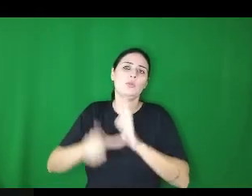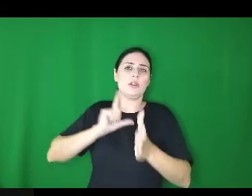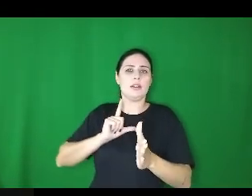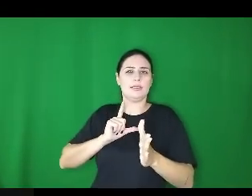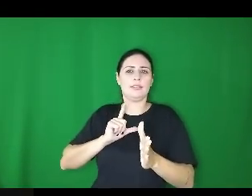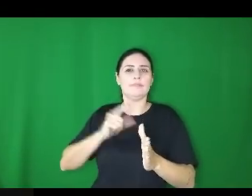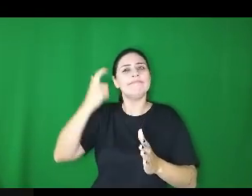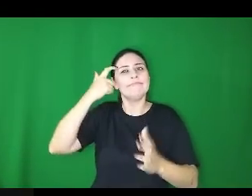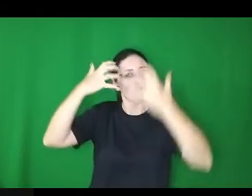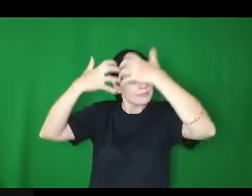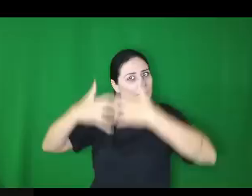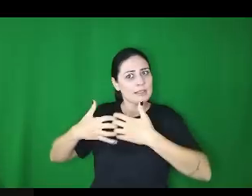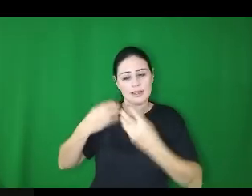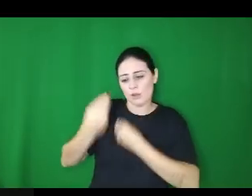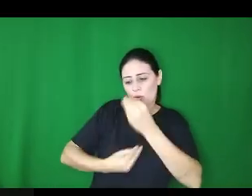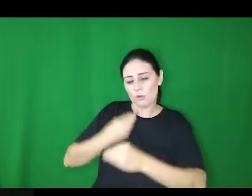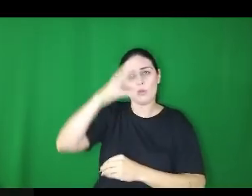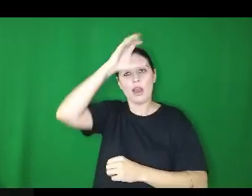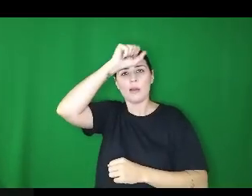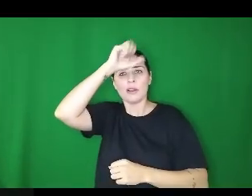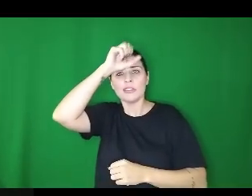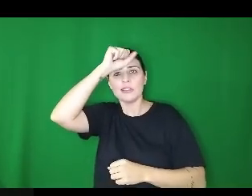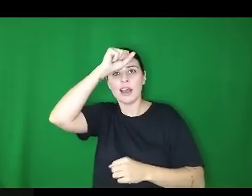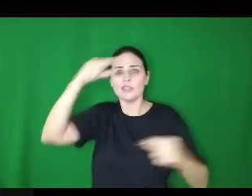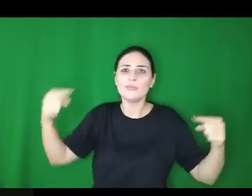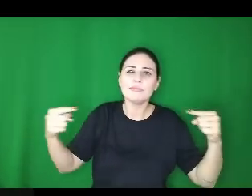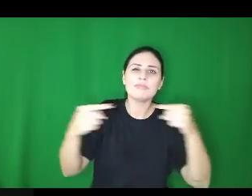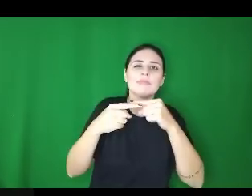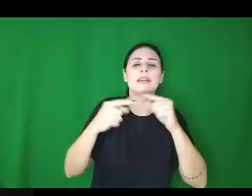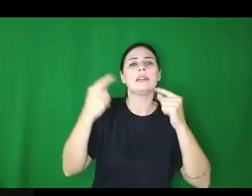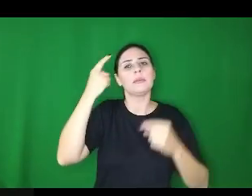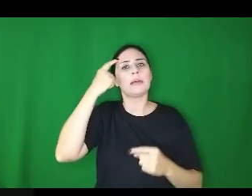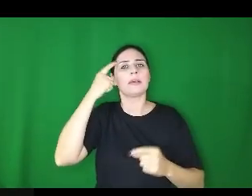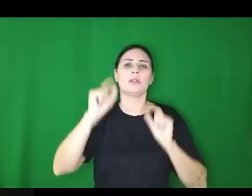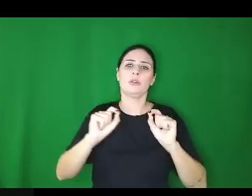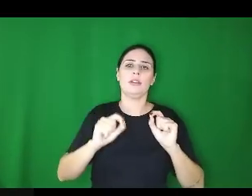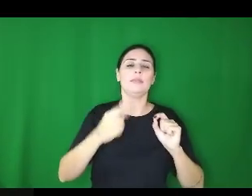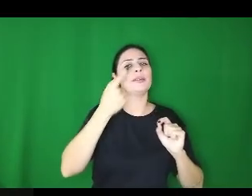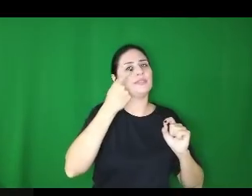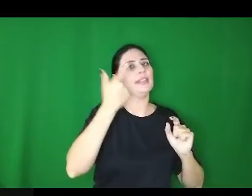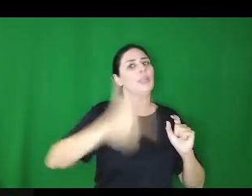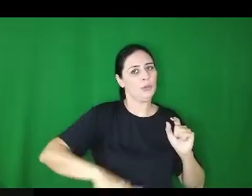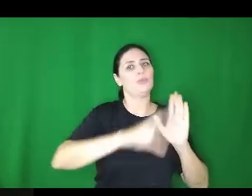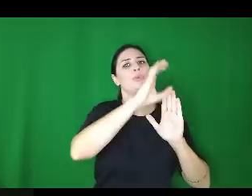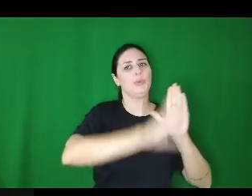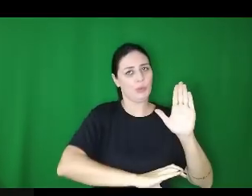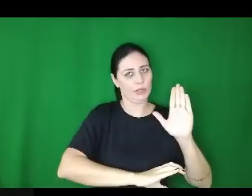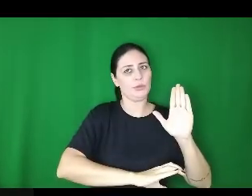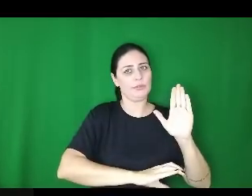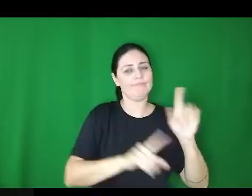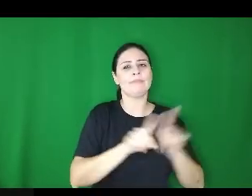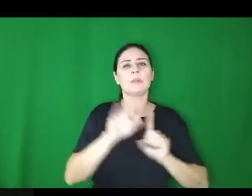era, mas mesmo assim, não entrando na discussão sobre ele foi pensado para 200 dias e na modalidade presencial.